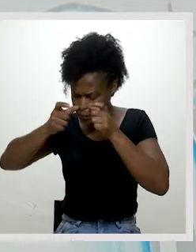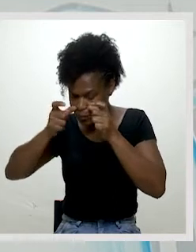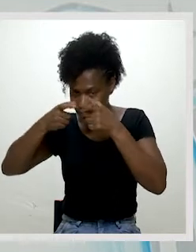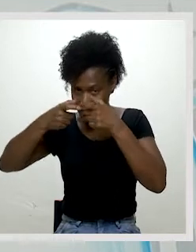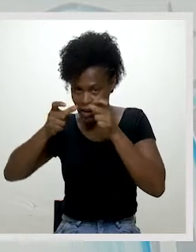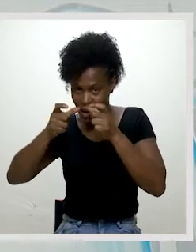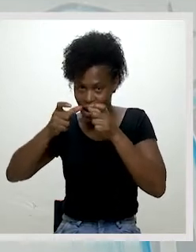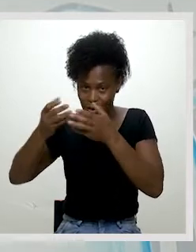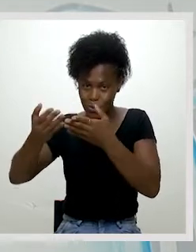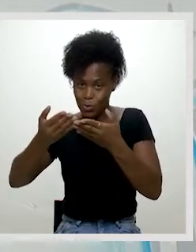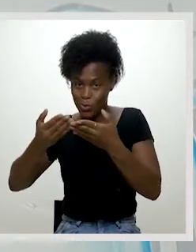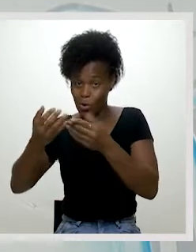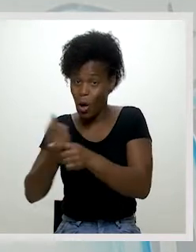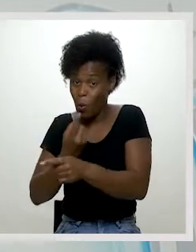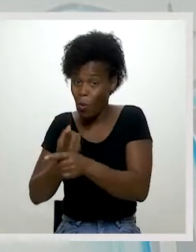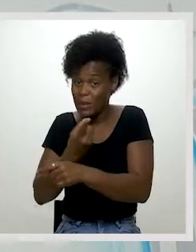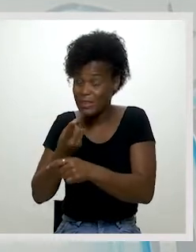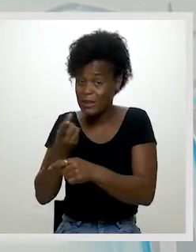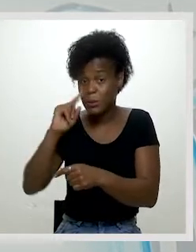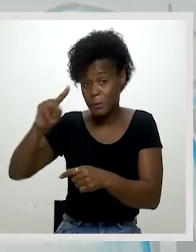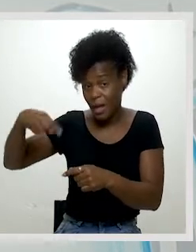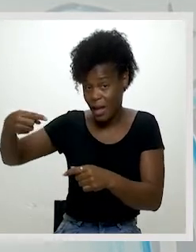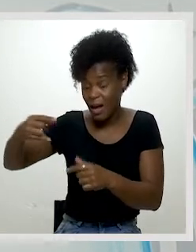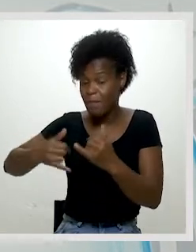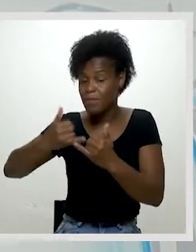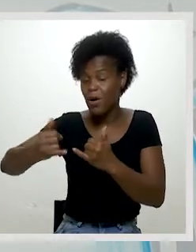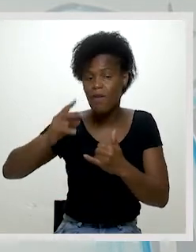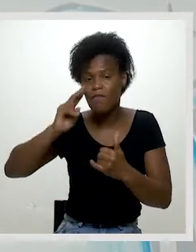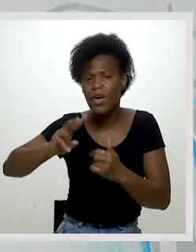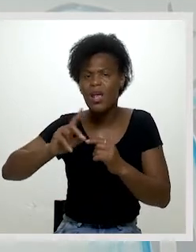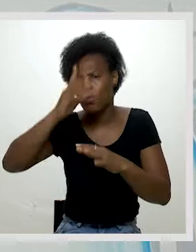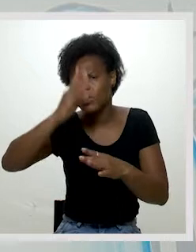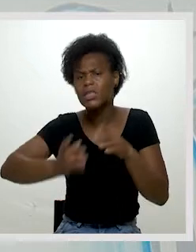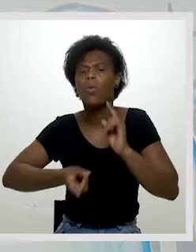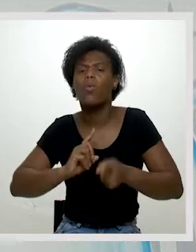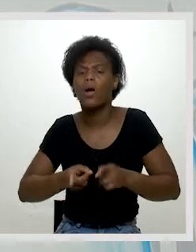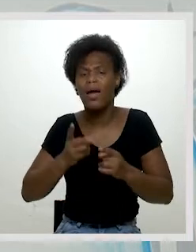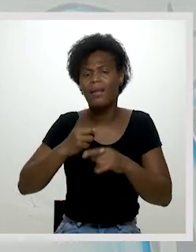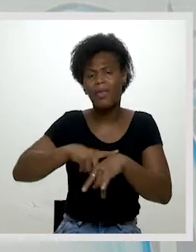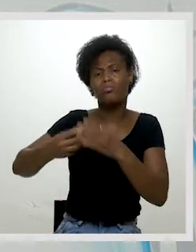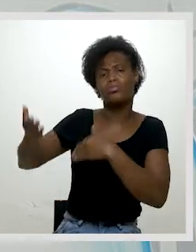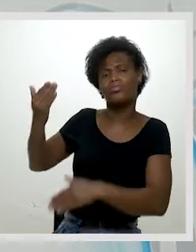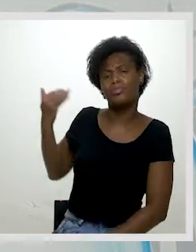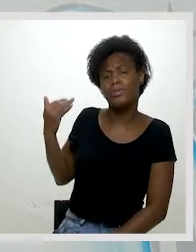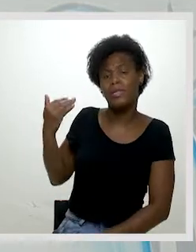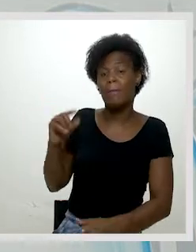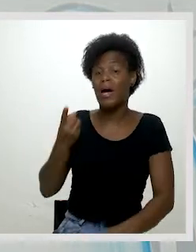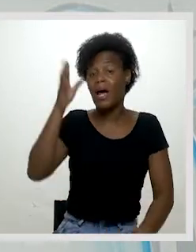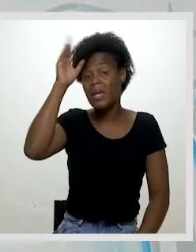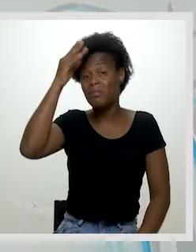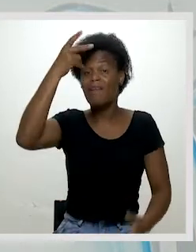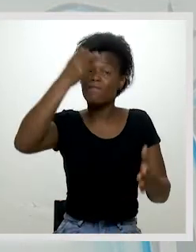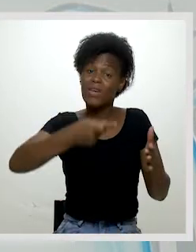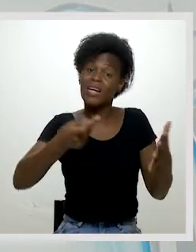especiais, com algumas substâncias especiais, para determinar o que é que aconteceu na altura, por exemplo, para um